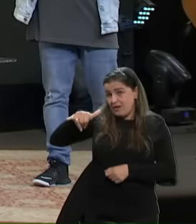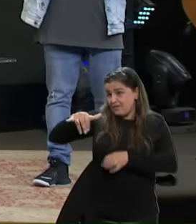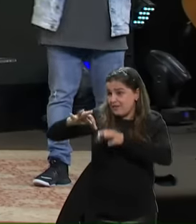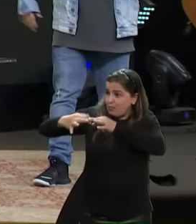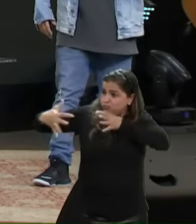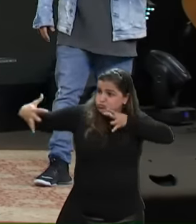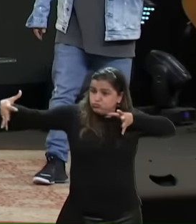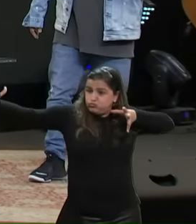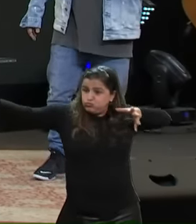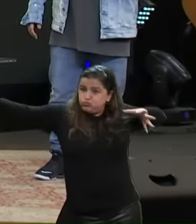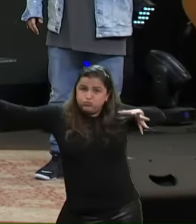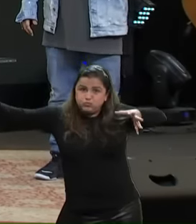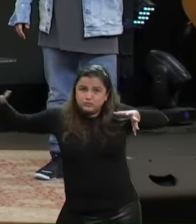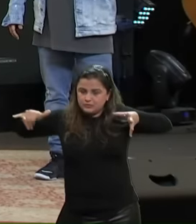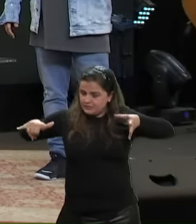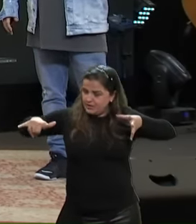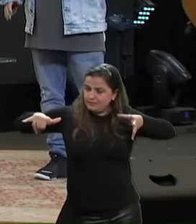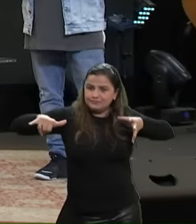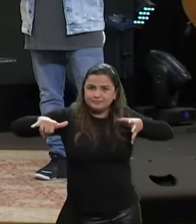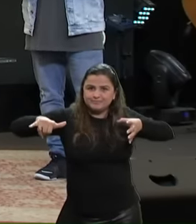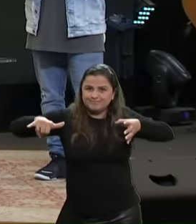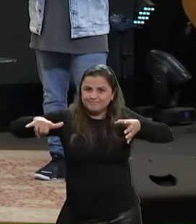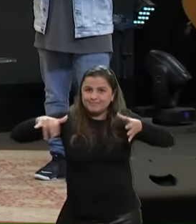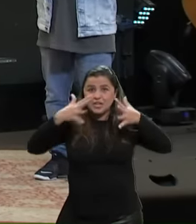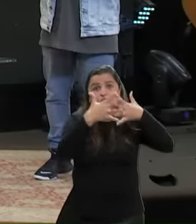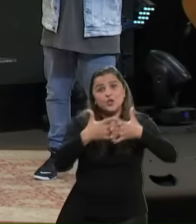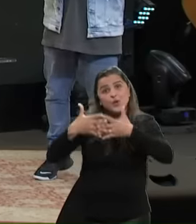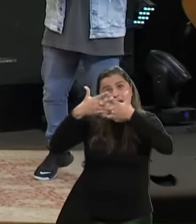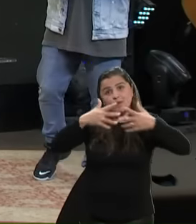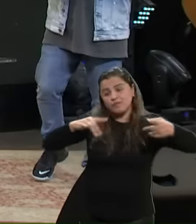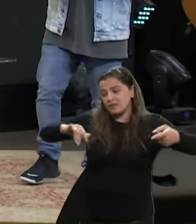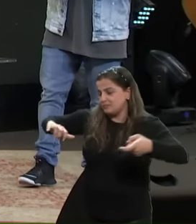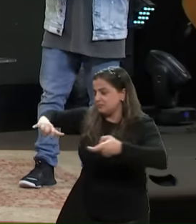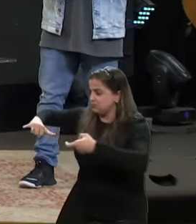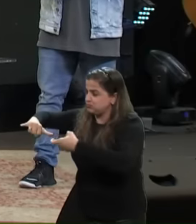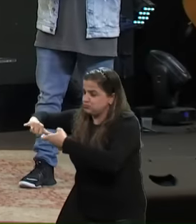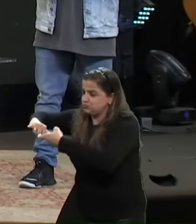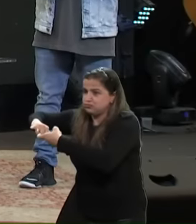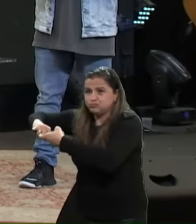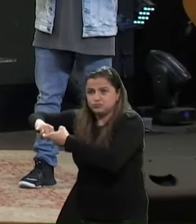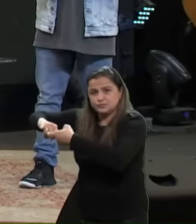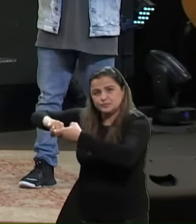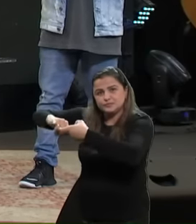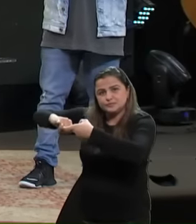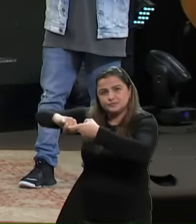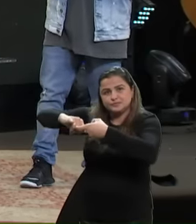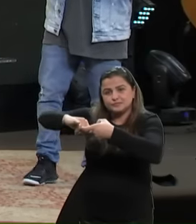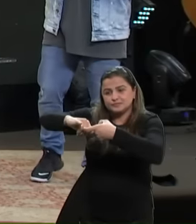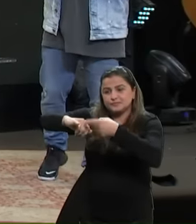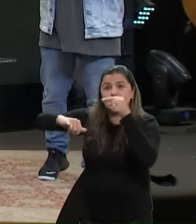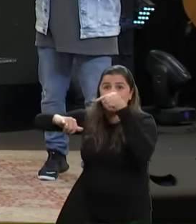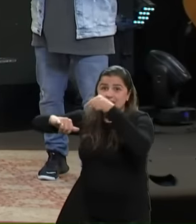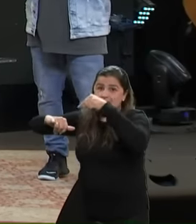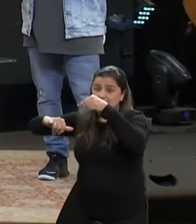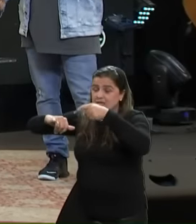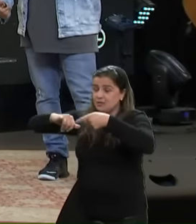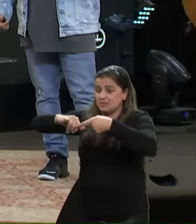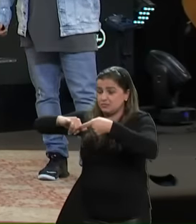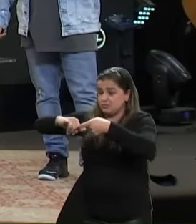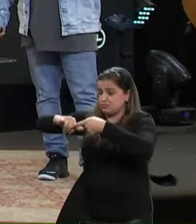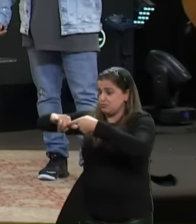é grande. E começa a impulsionar. E o avião começa a